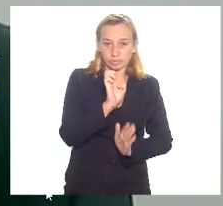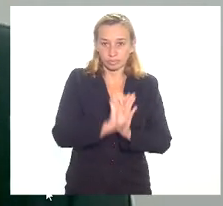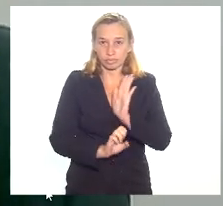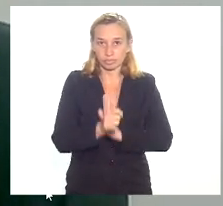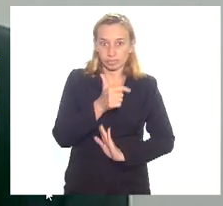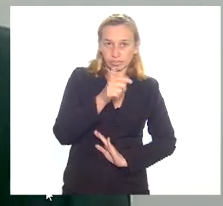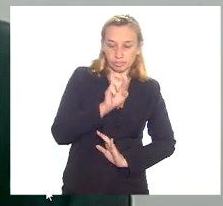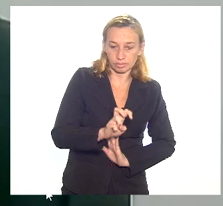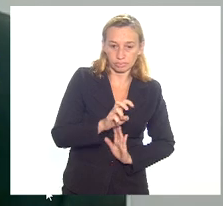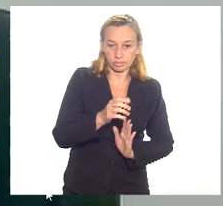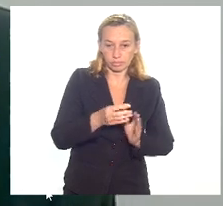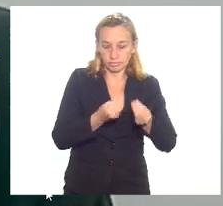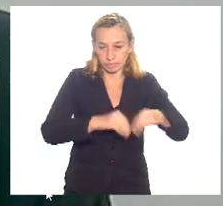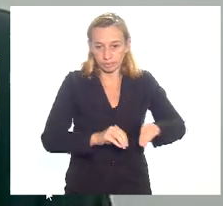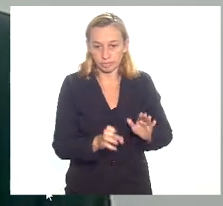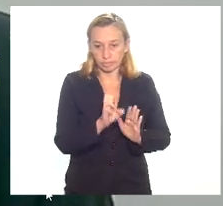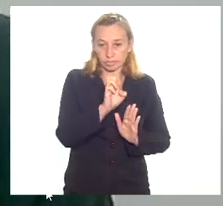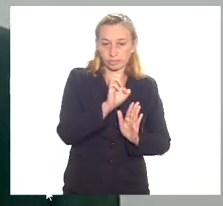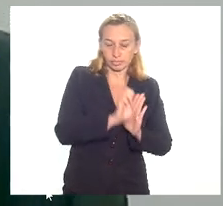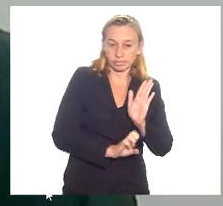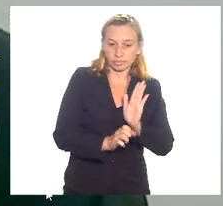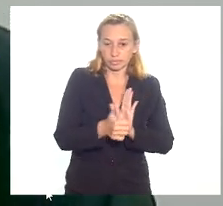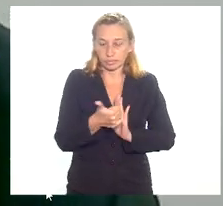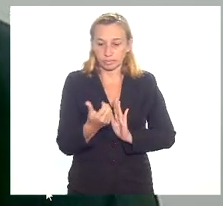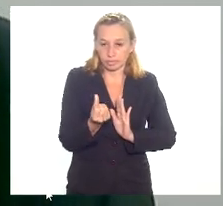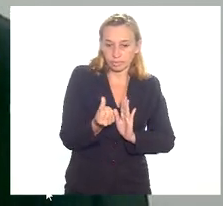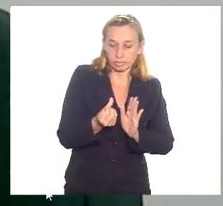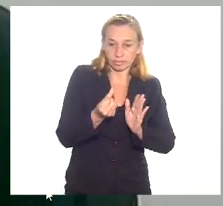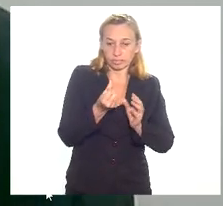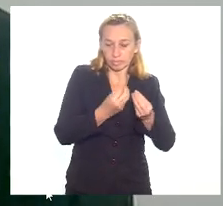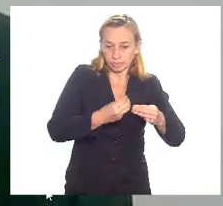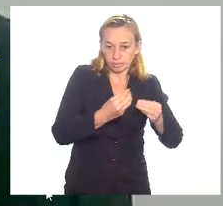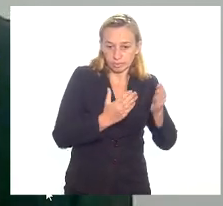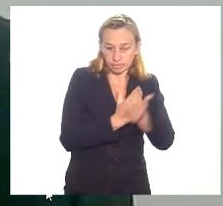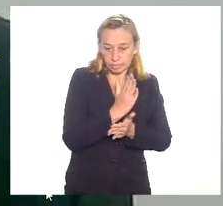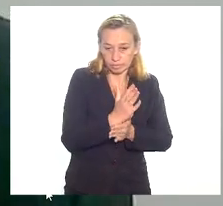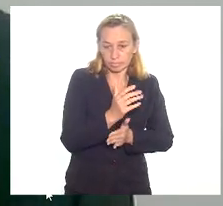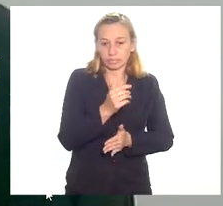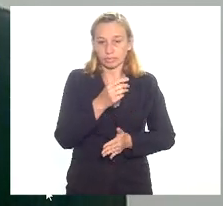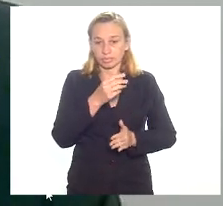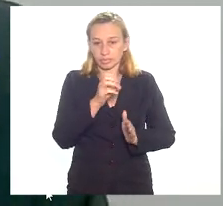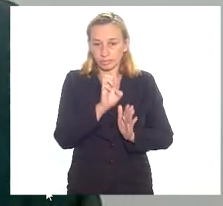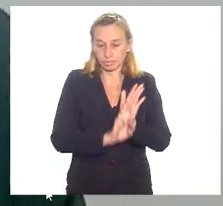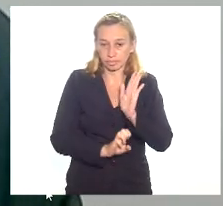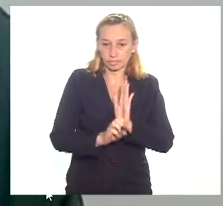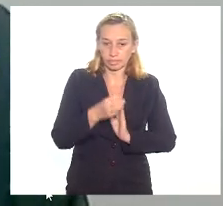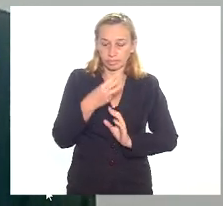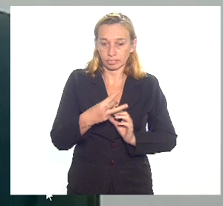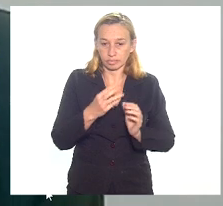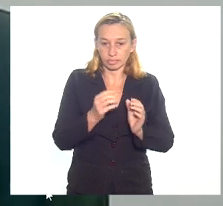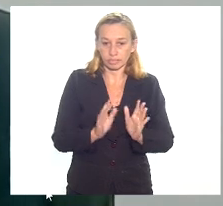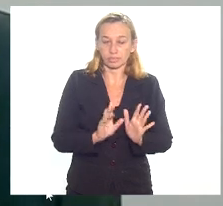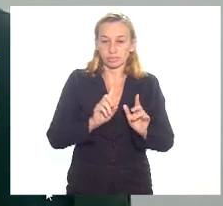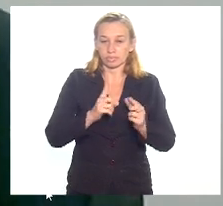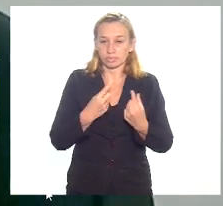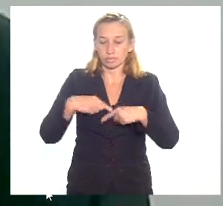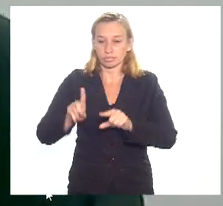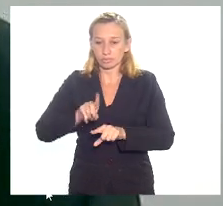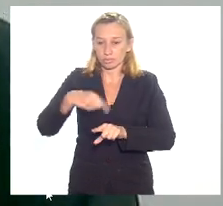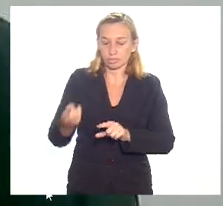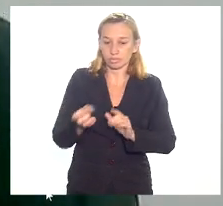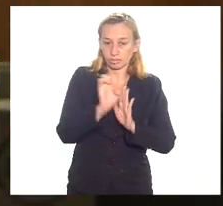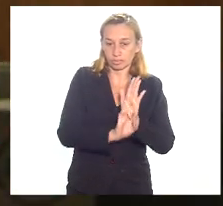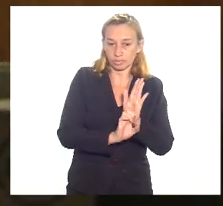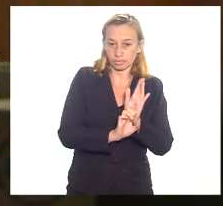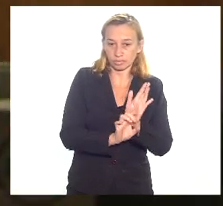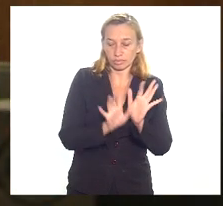Pela prejudicabilidade da emenda 16, pela aprovação da emenda 3. Contrárias e mais emendas, concluindo por substitutivo, pedindo forma final de redação.